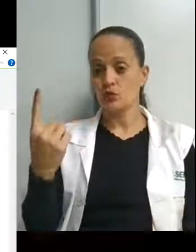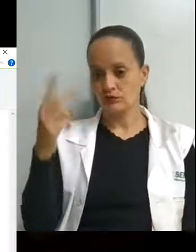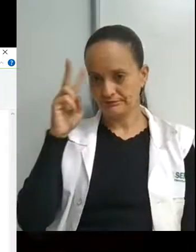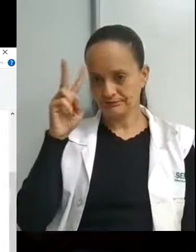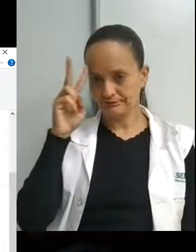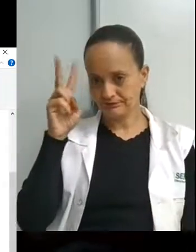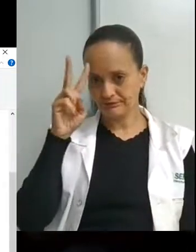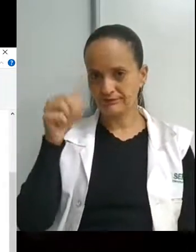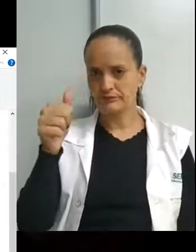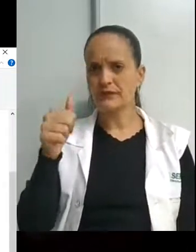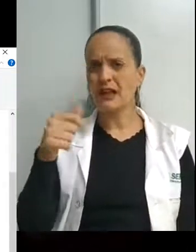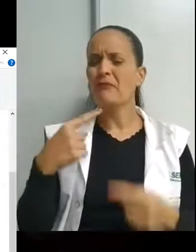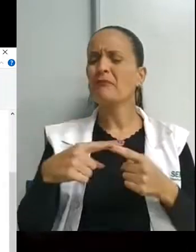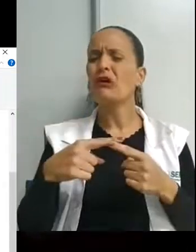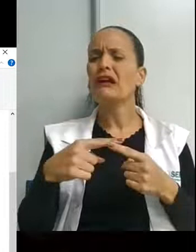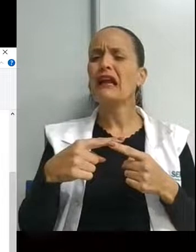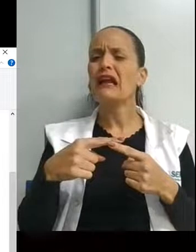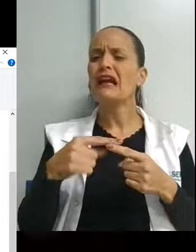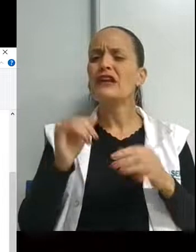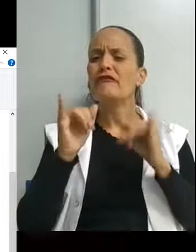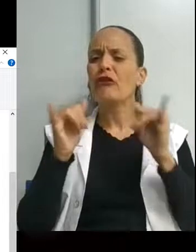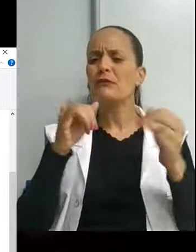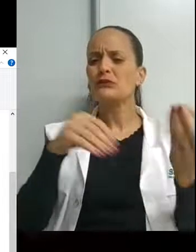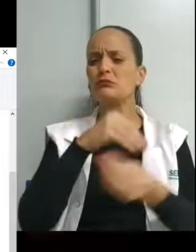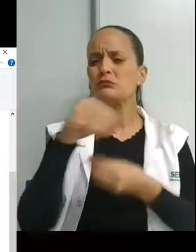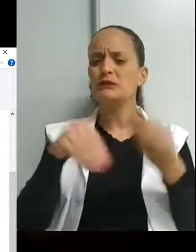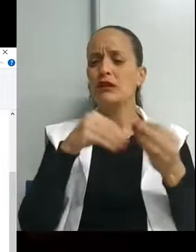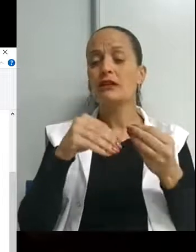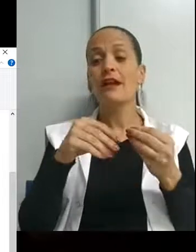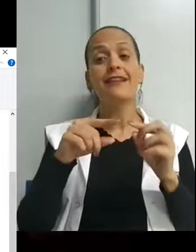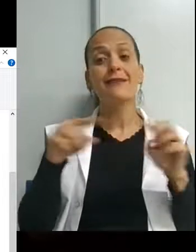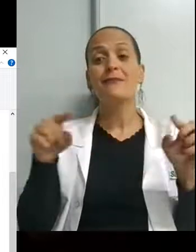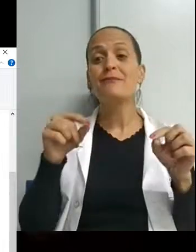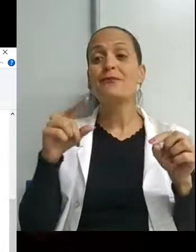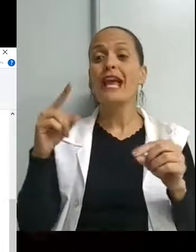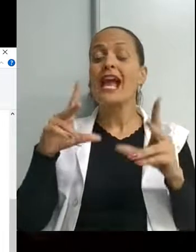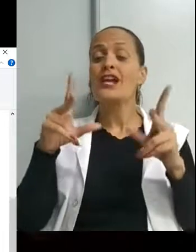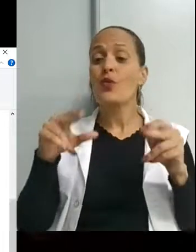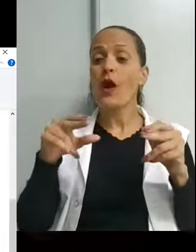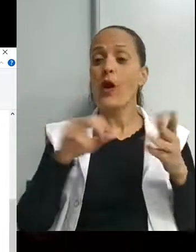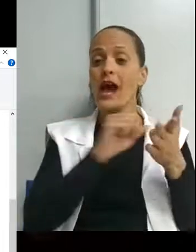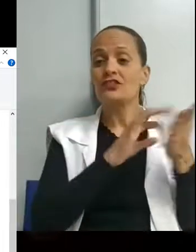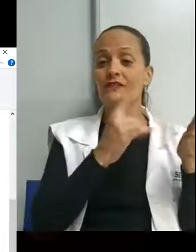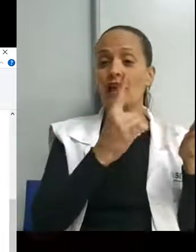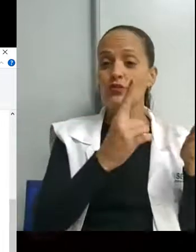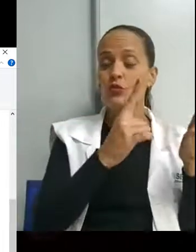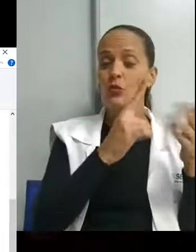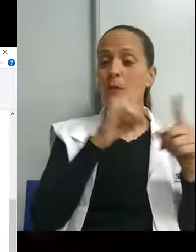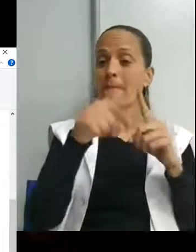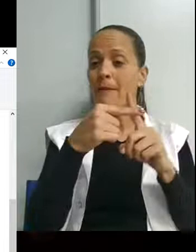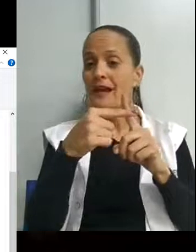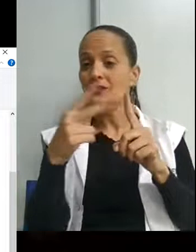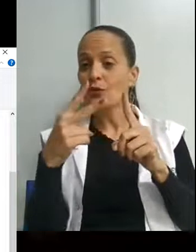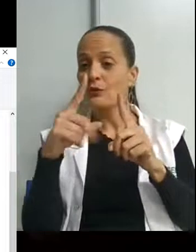está misturando as informações, né? É justamente para a gente poder complementar os conceitos, né? Então,